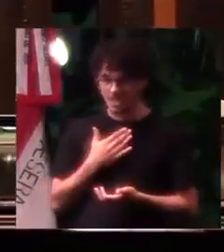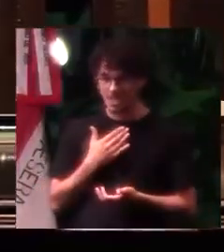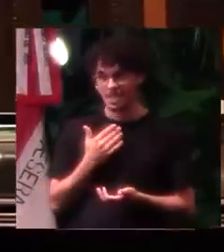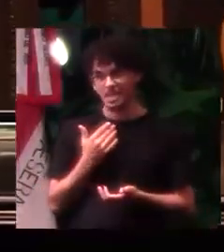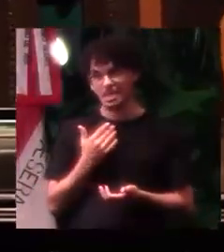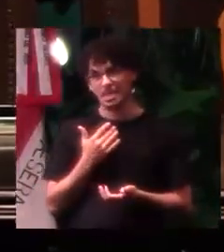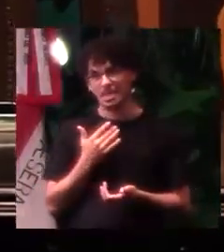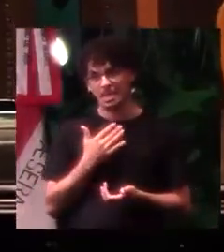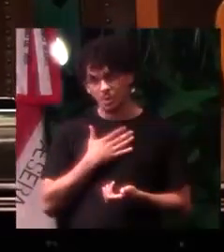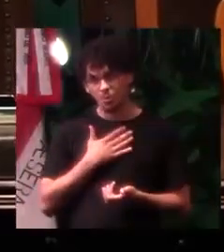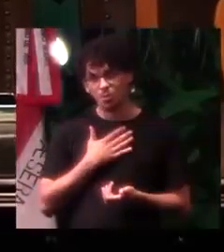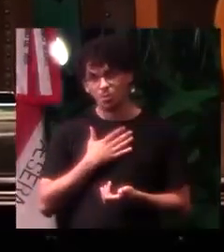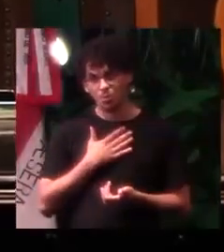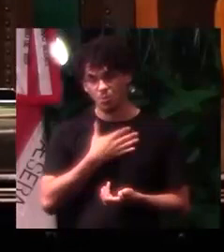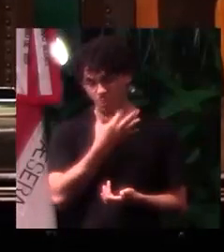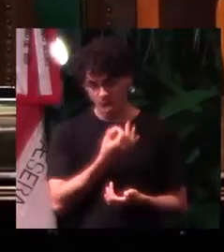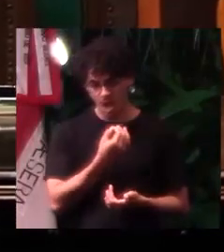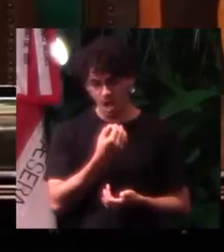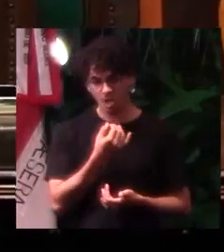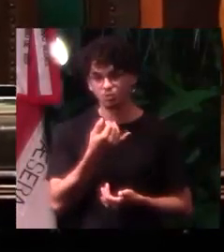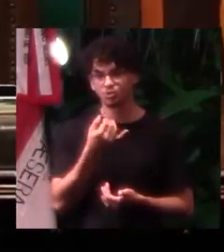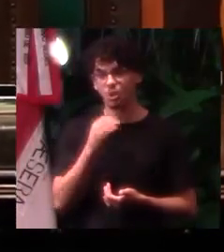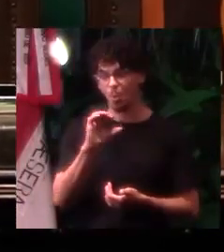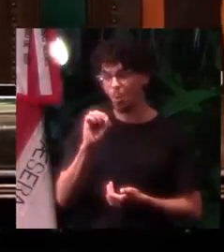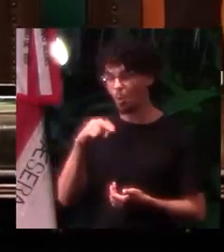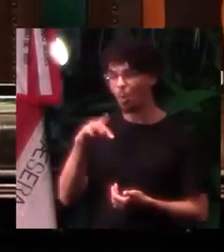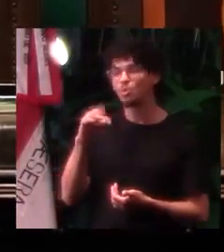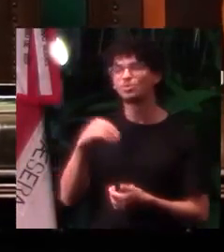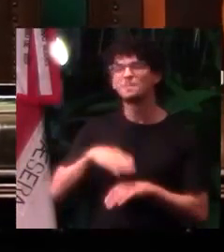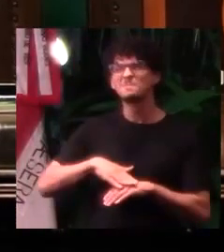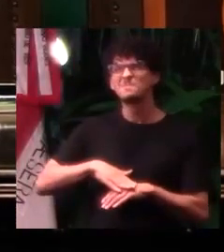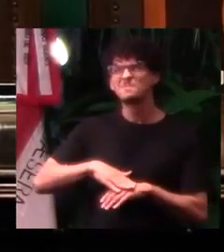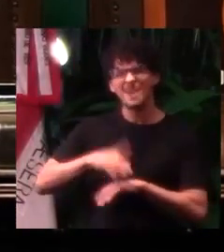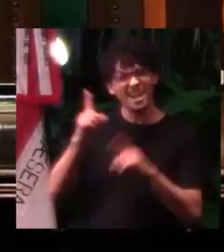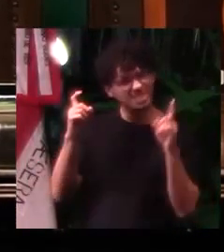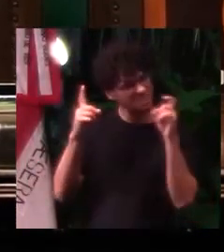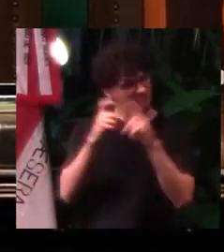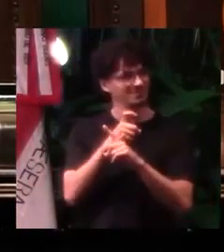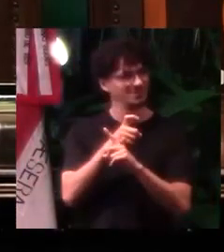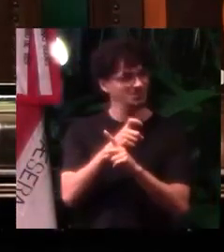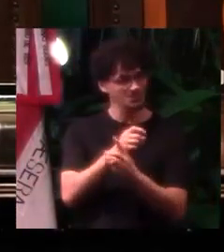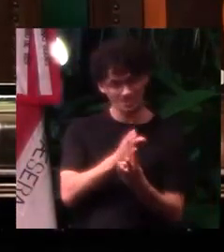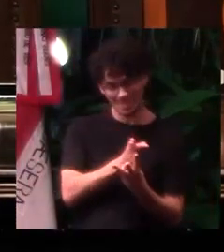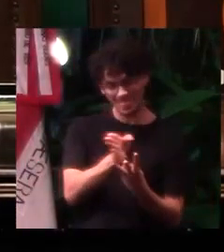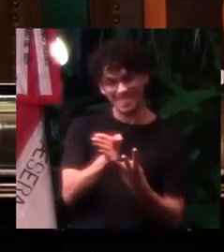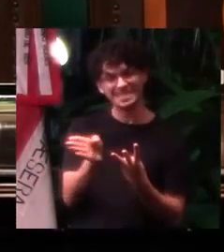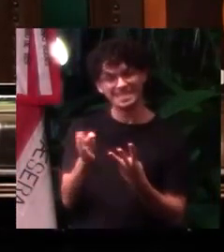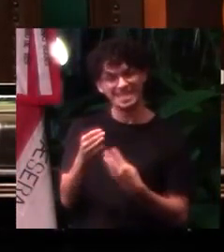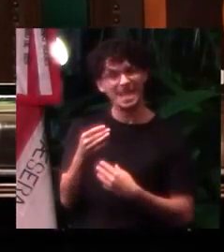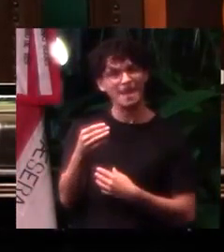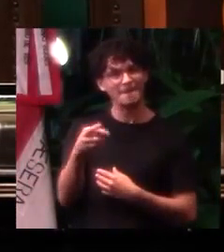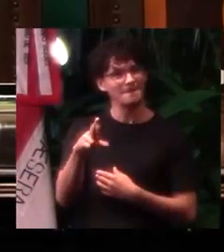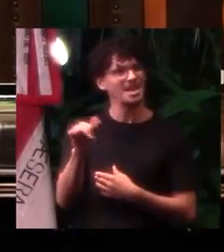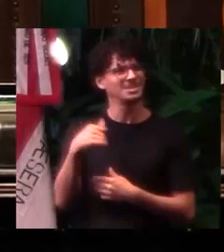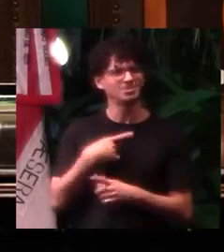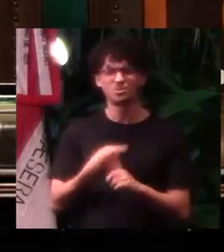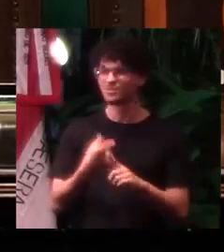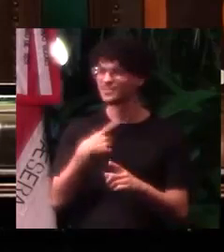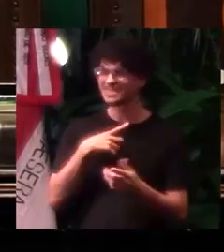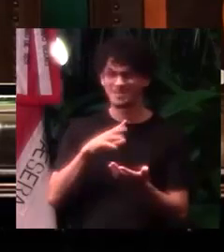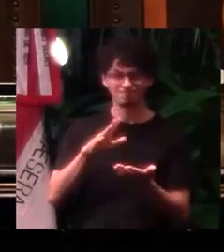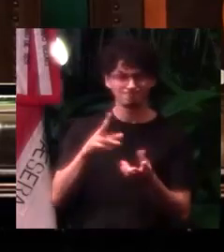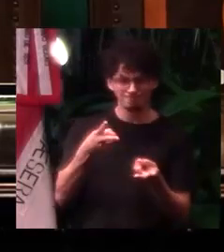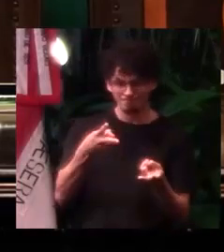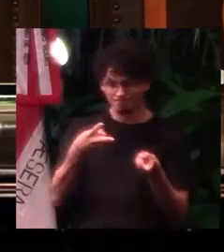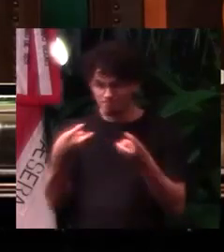Eu acho que é um dos contos assim, mais difíceis, né, esse Terceira Margem, do qual você tem interpretações